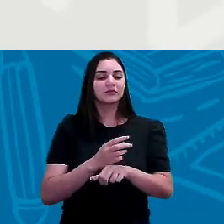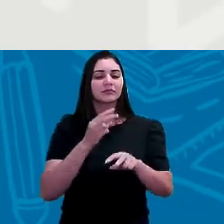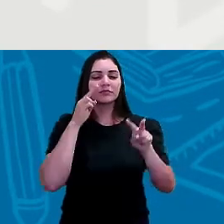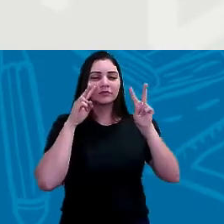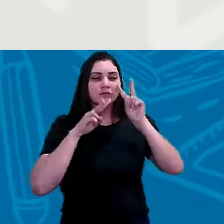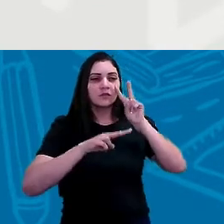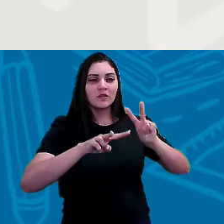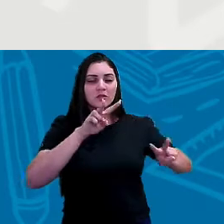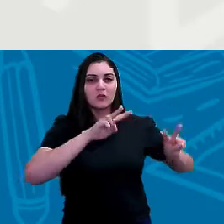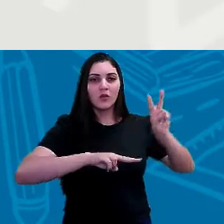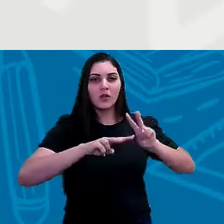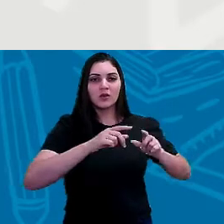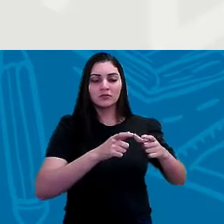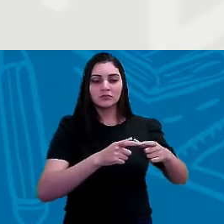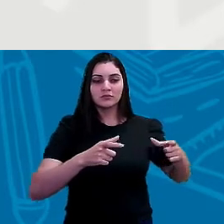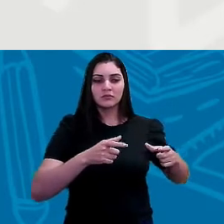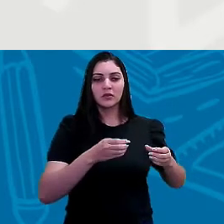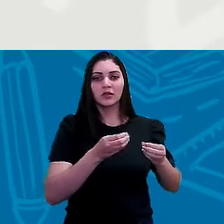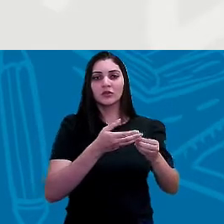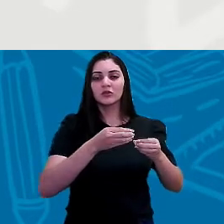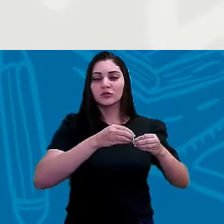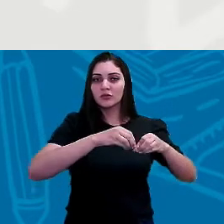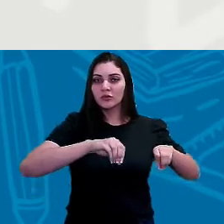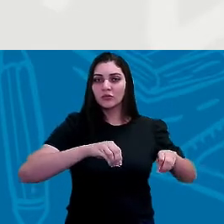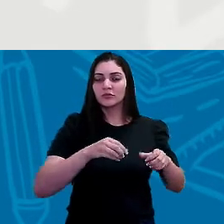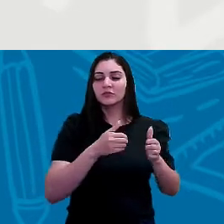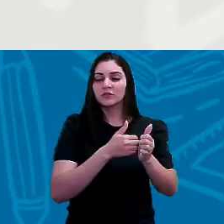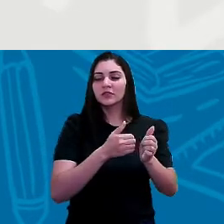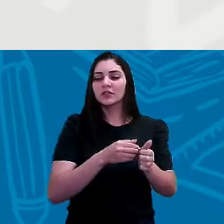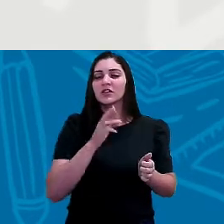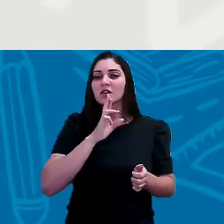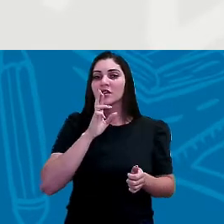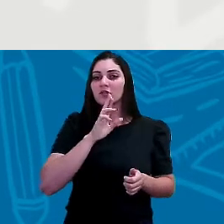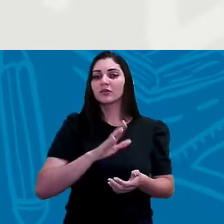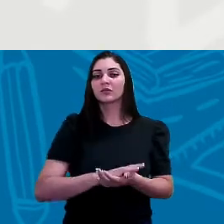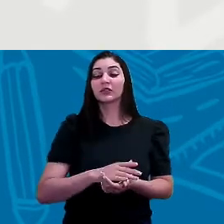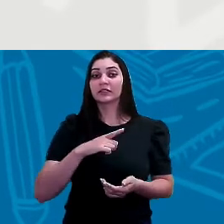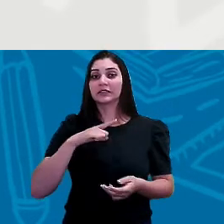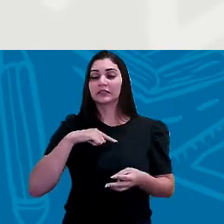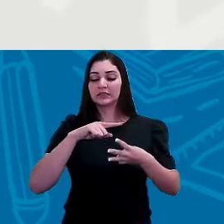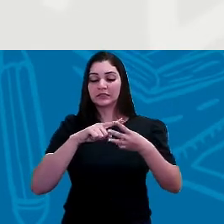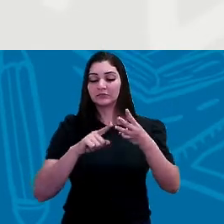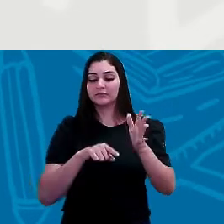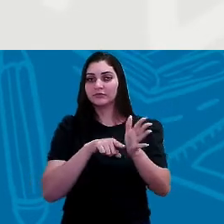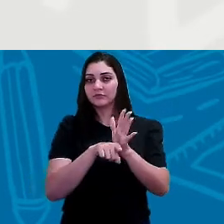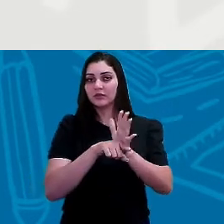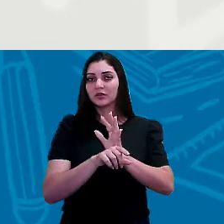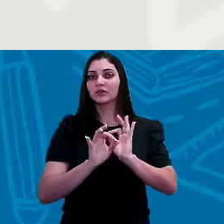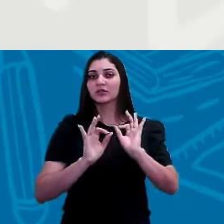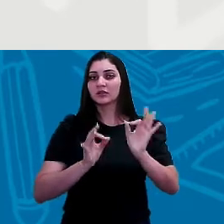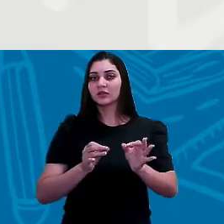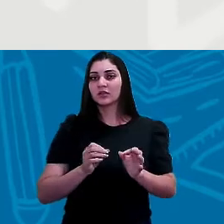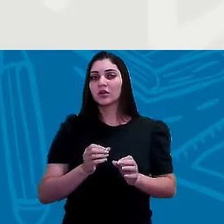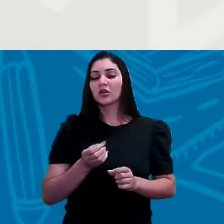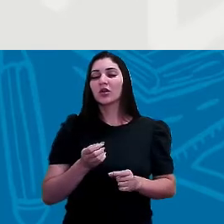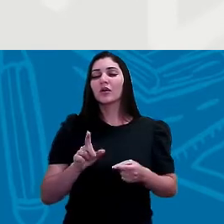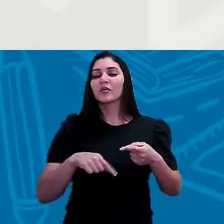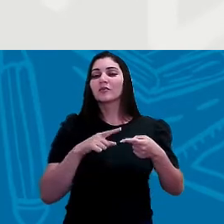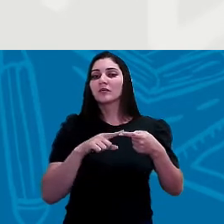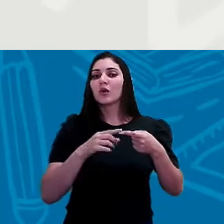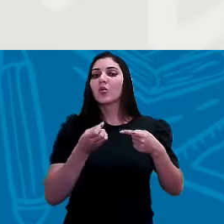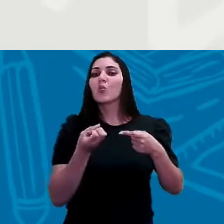a caixa de ovos a seguir e responda o que se pede. Eu tenho 3 perguntinhas aí, tá? Quantos ovos há